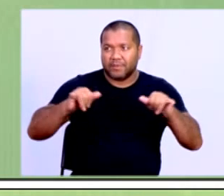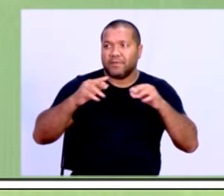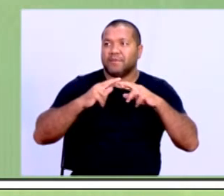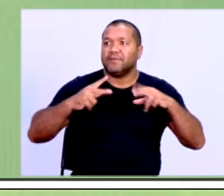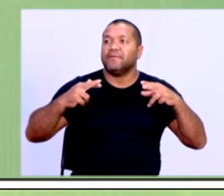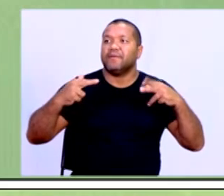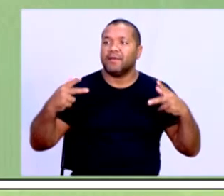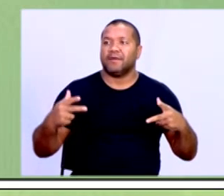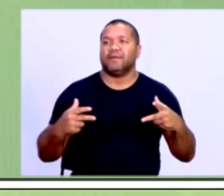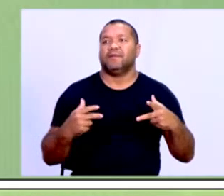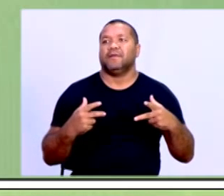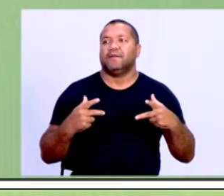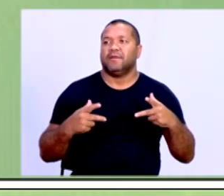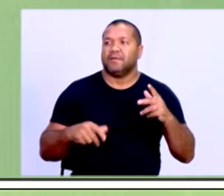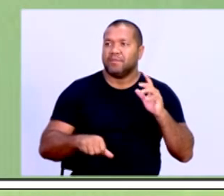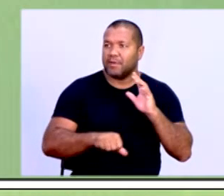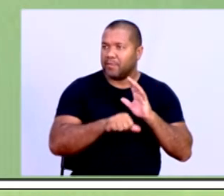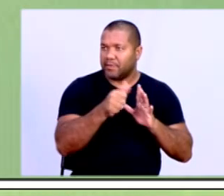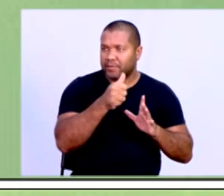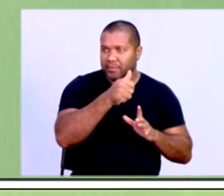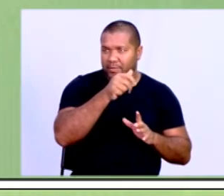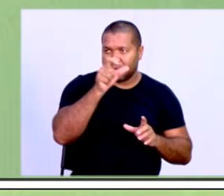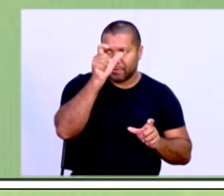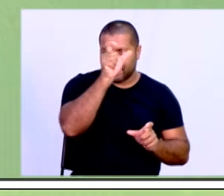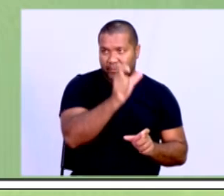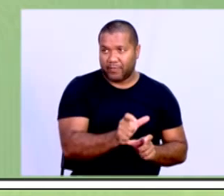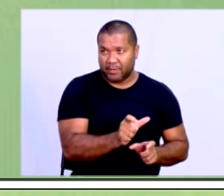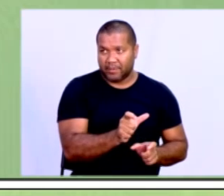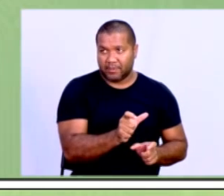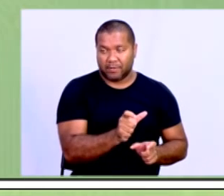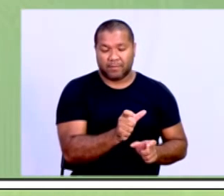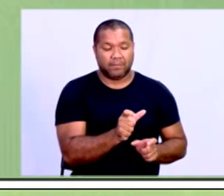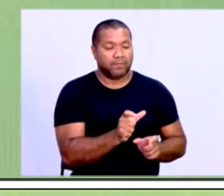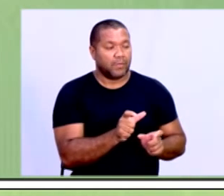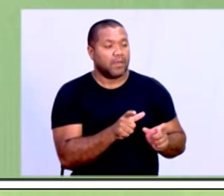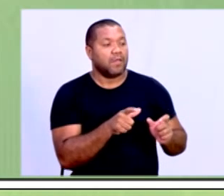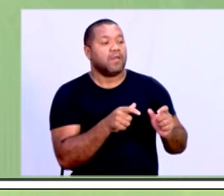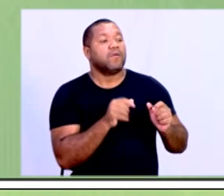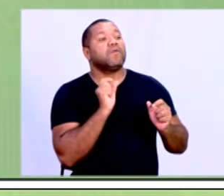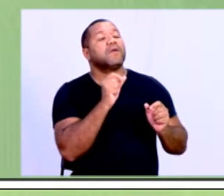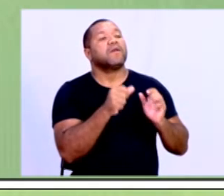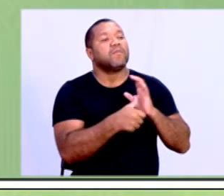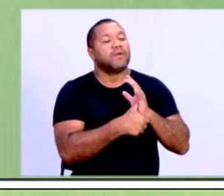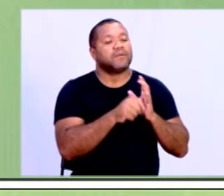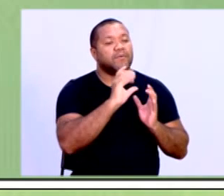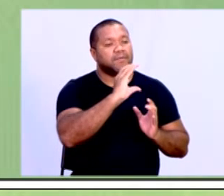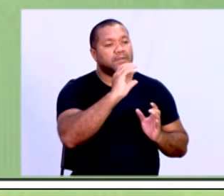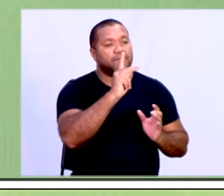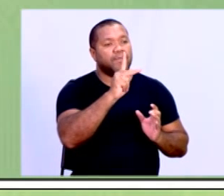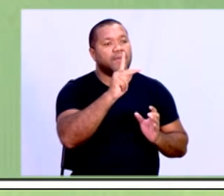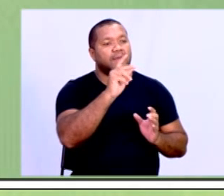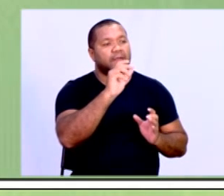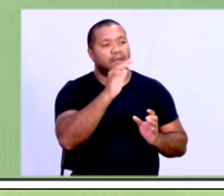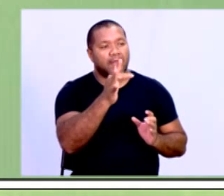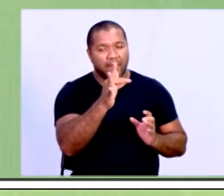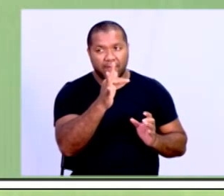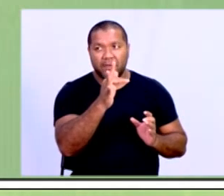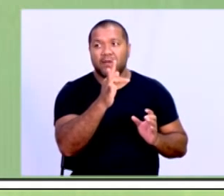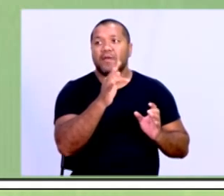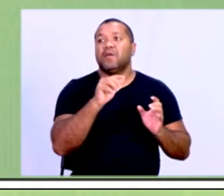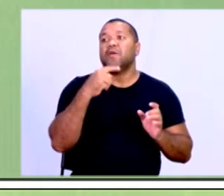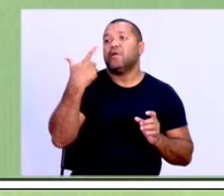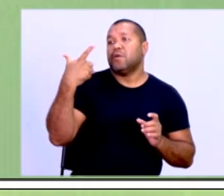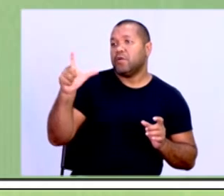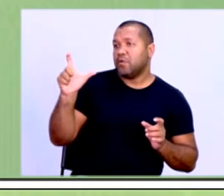atributo específico para a pessoa física, que caracteriza a pessoa física é o CPF, e o que caracteriza a pessoa jurídica, que